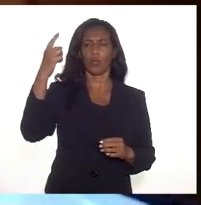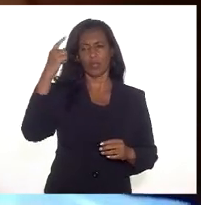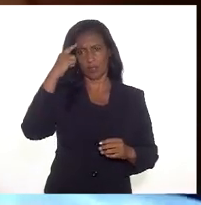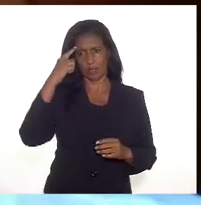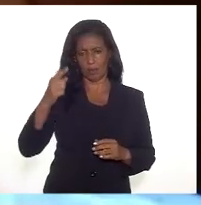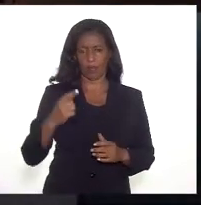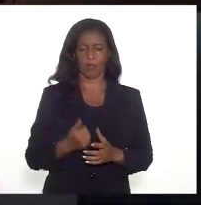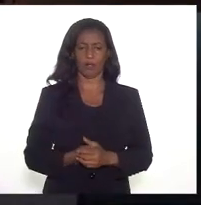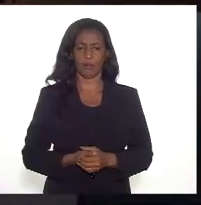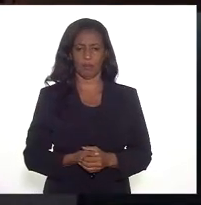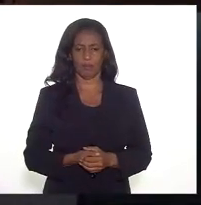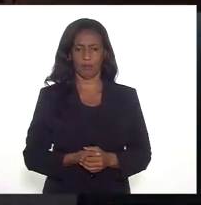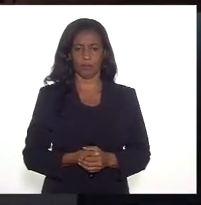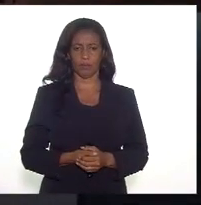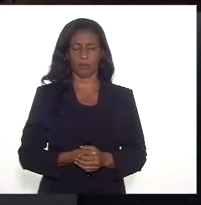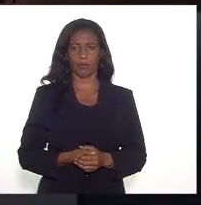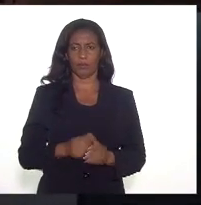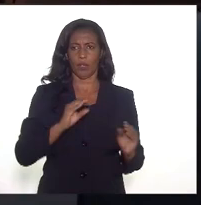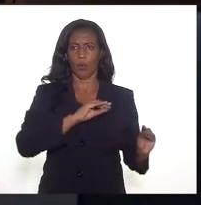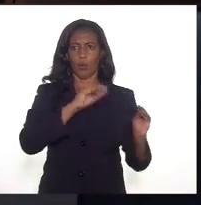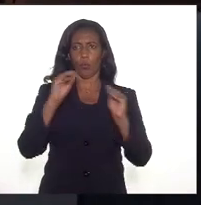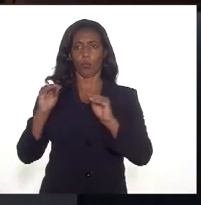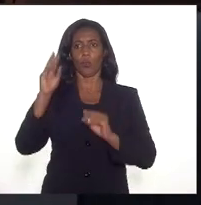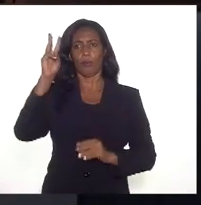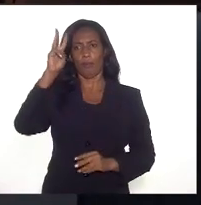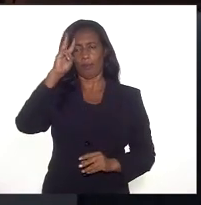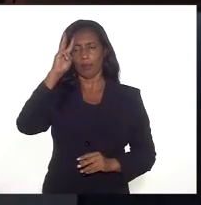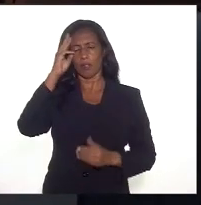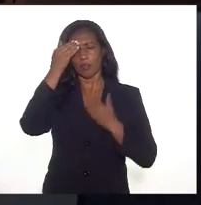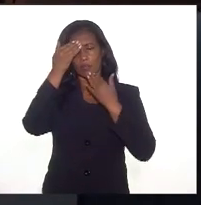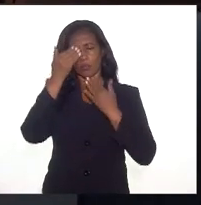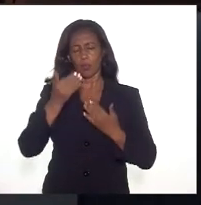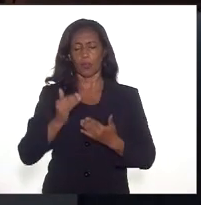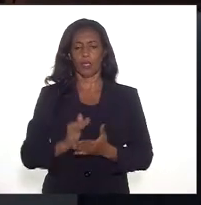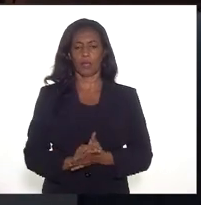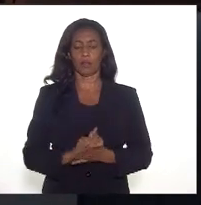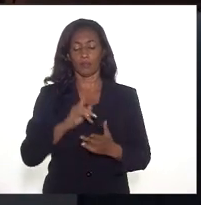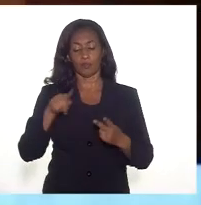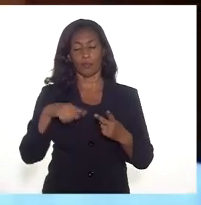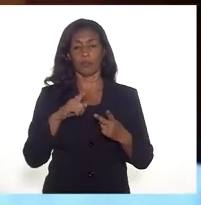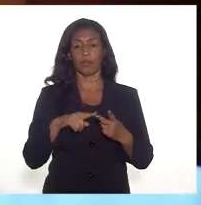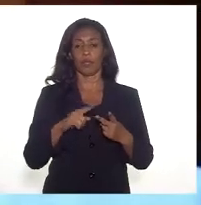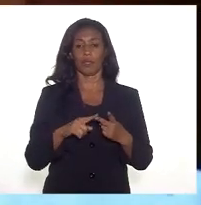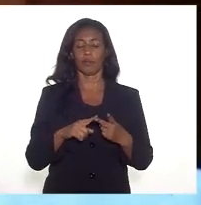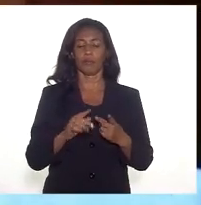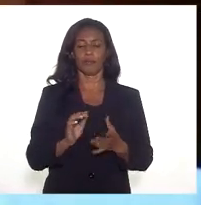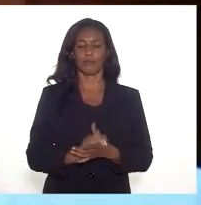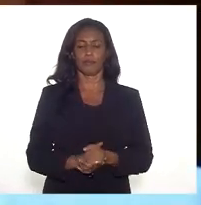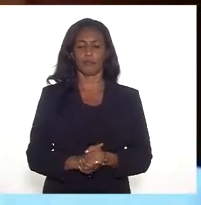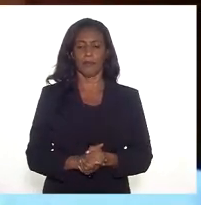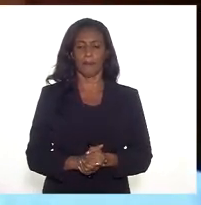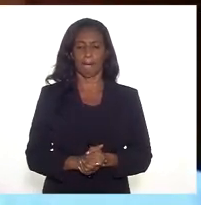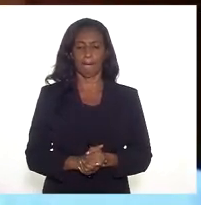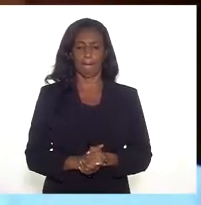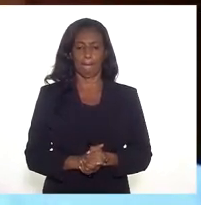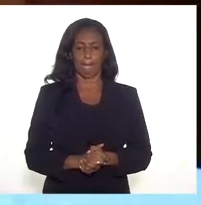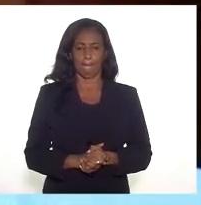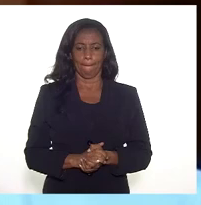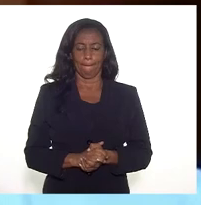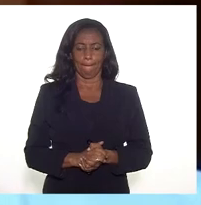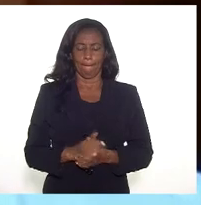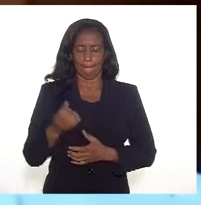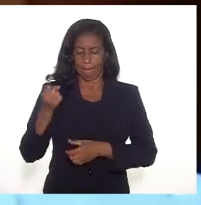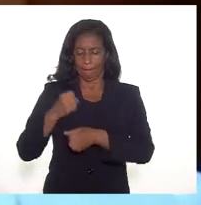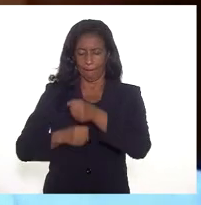possível. Terça-feira, né? Estará na pauta de terça, então. Muito obrigado, muito obrigado. E a outra questão, e aí eu concluo, presidente, é muito rápido, é no